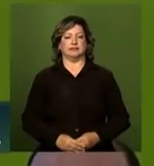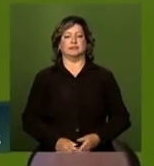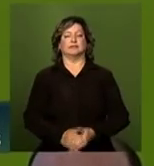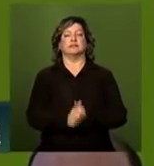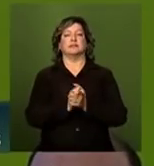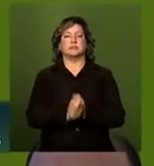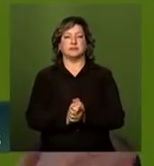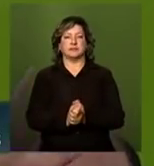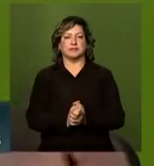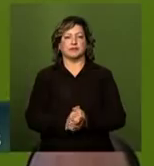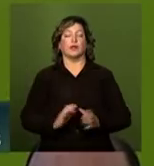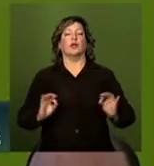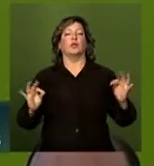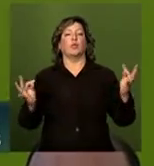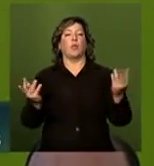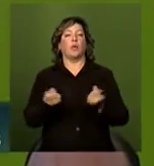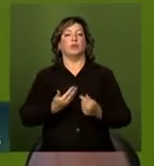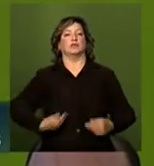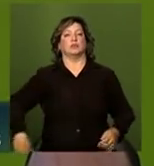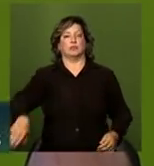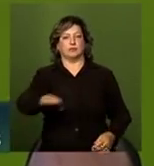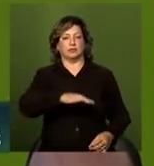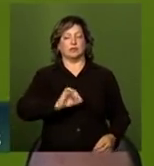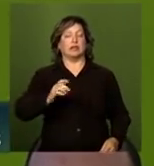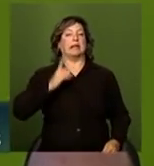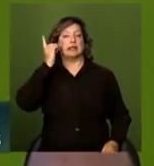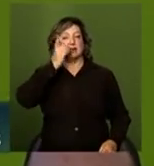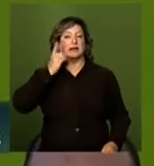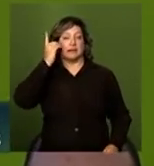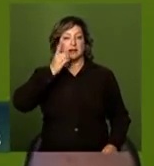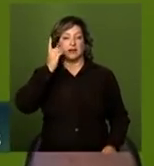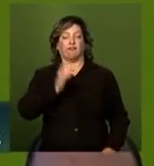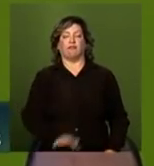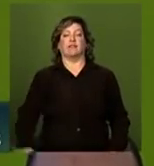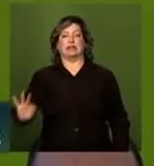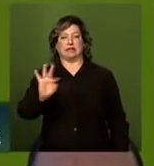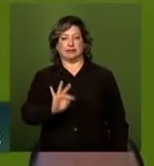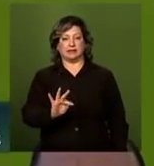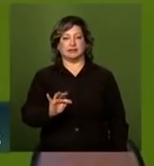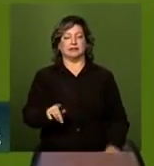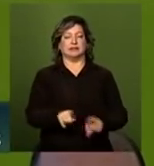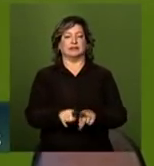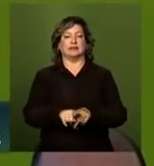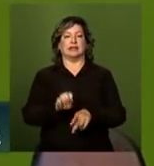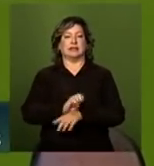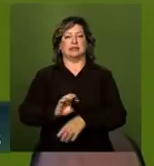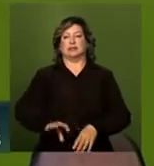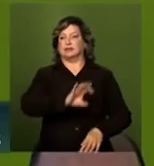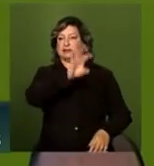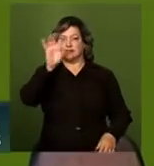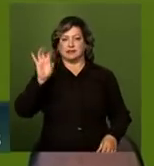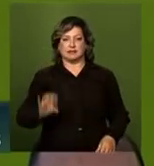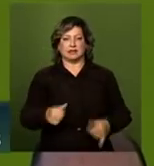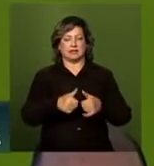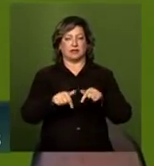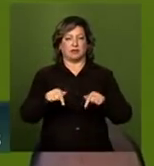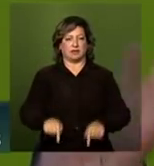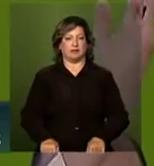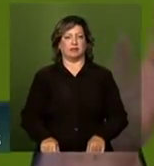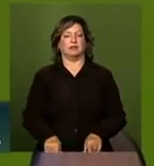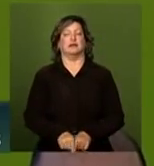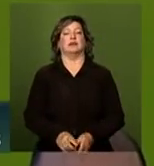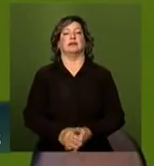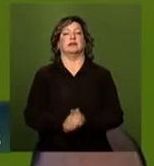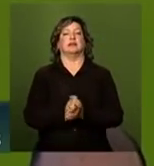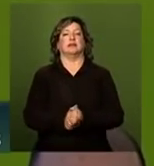saudar todos os nossos deputados federais estaduais que se encontram aqui quero